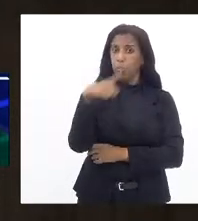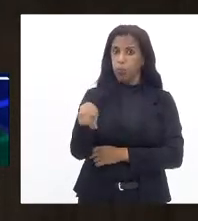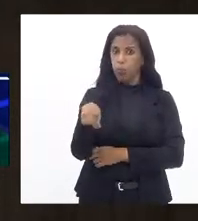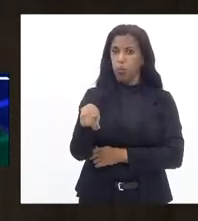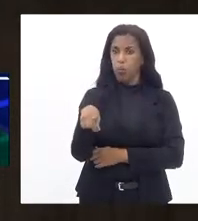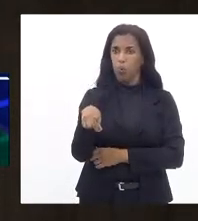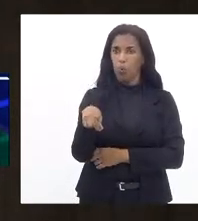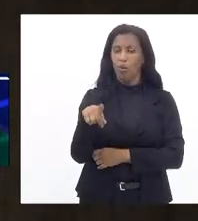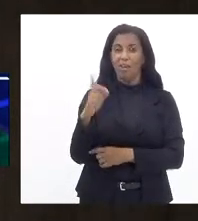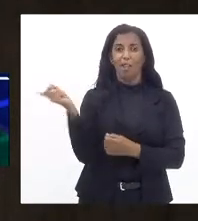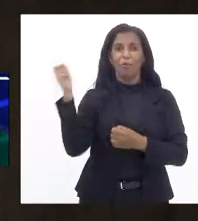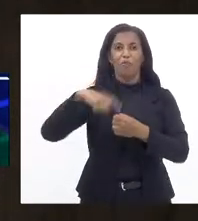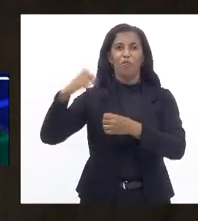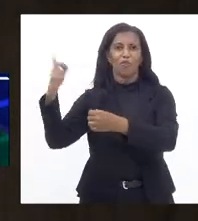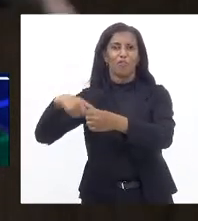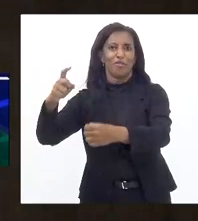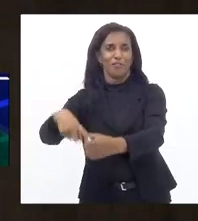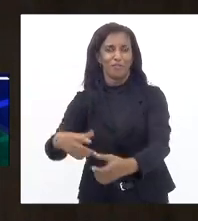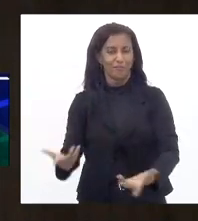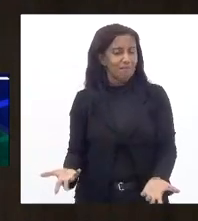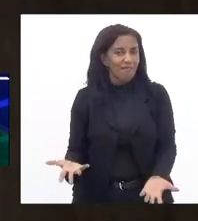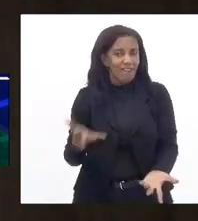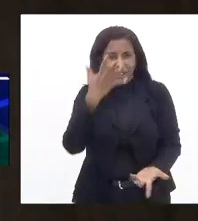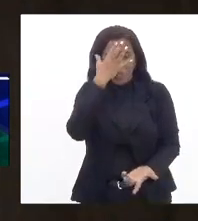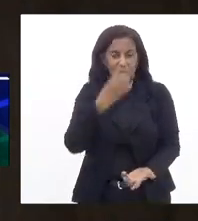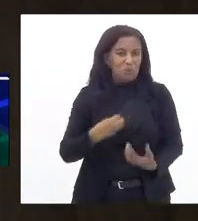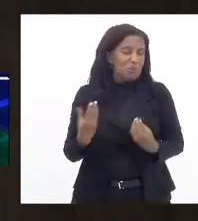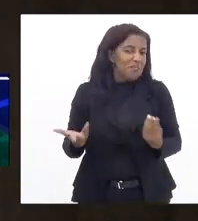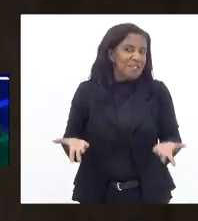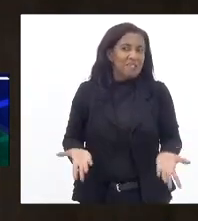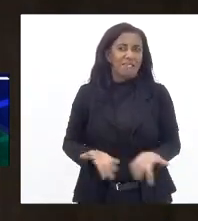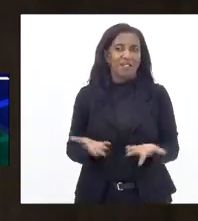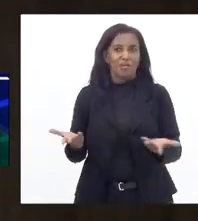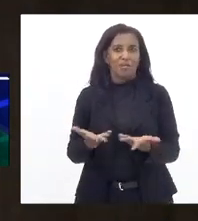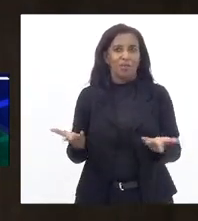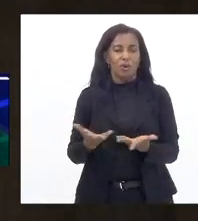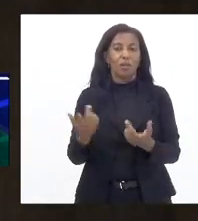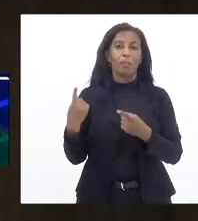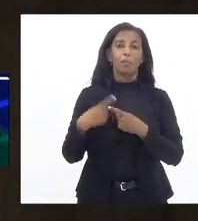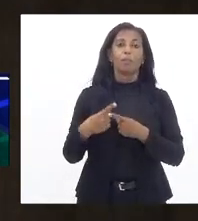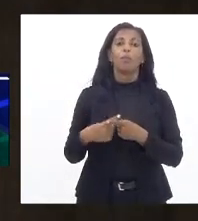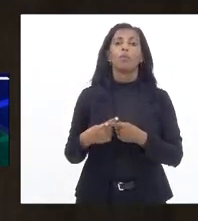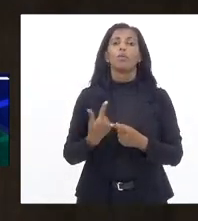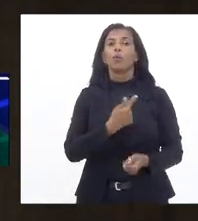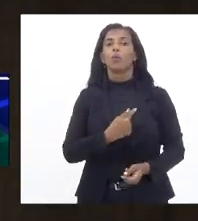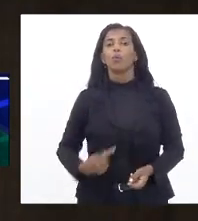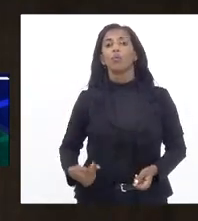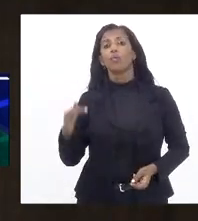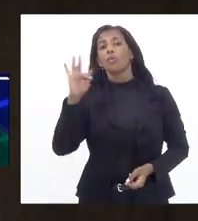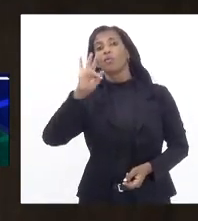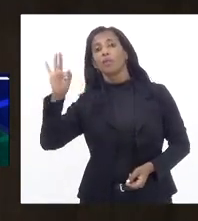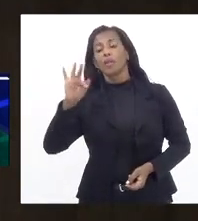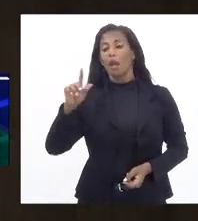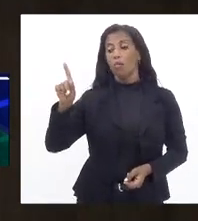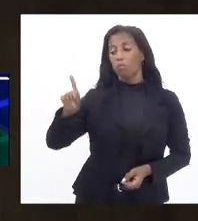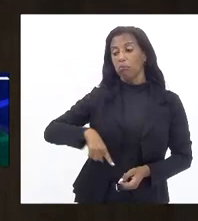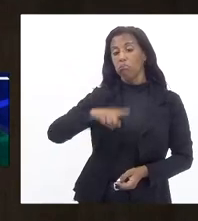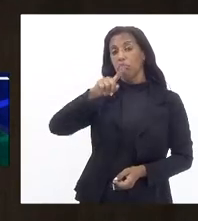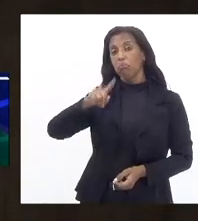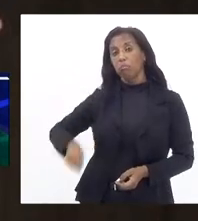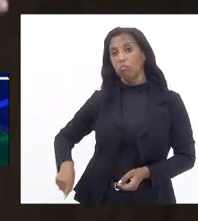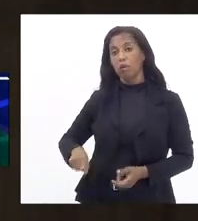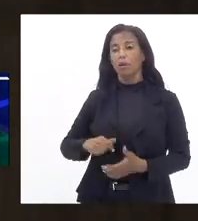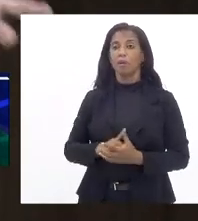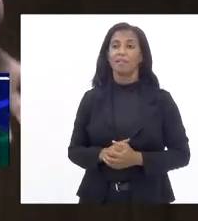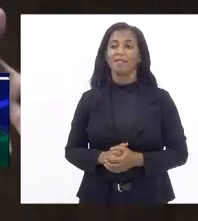botaram os radares tudo de volta. E aí eu não sei efetivamente por que o governo federal cancelou nas...